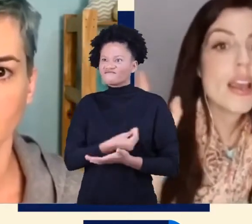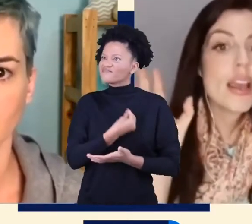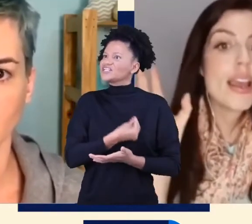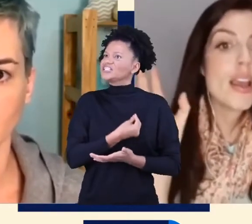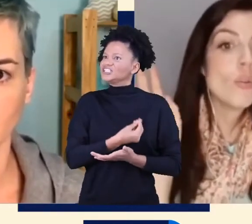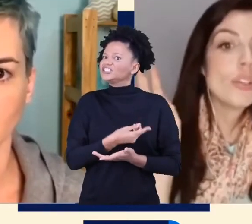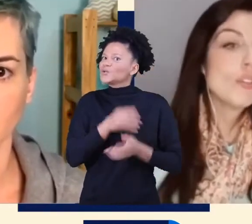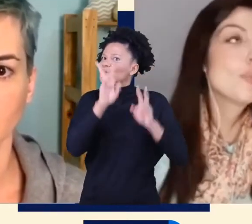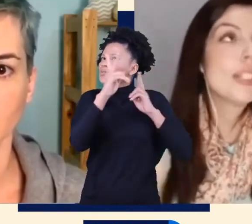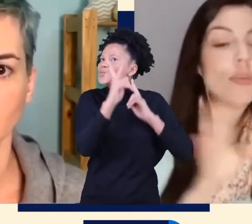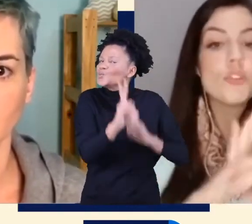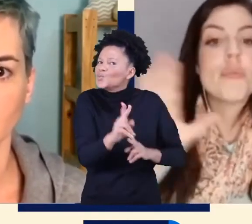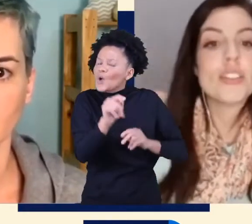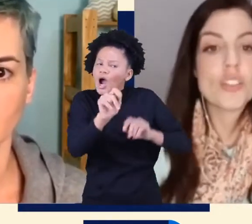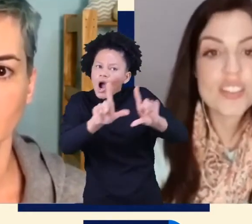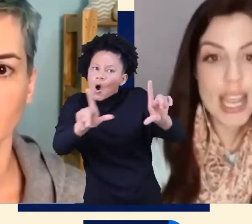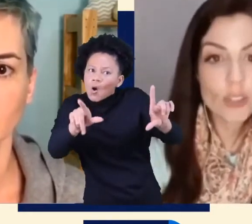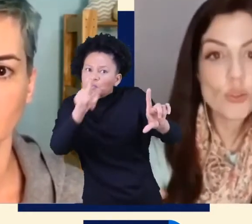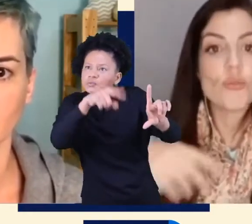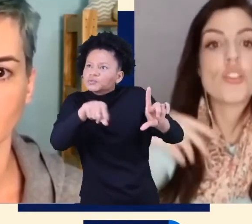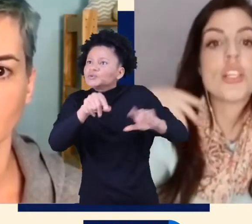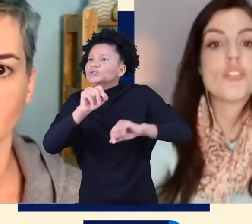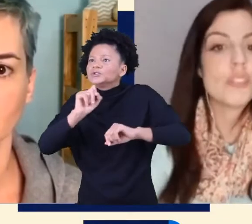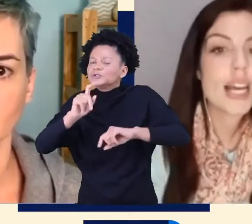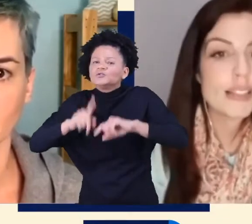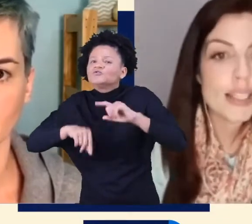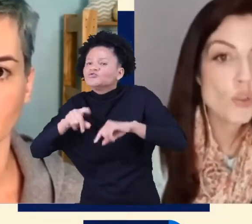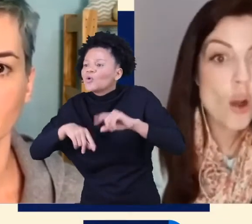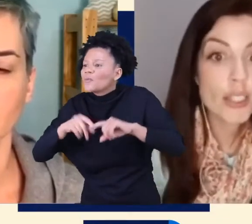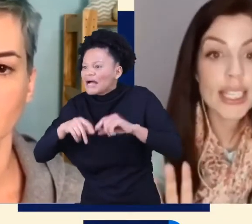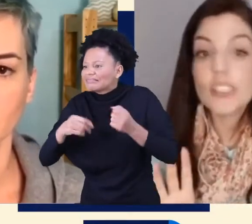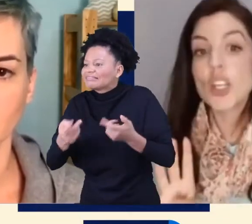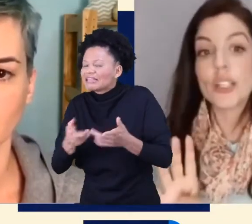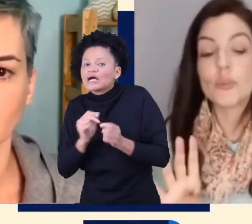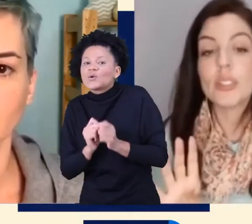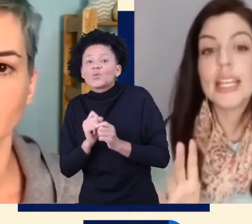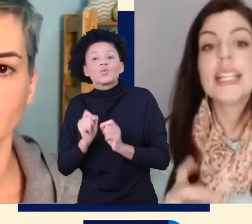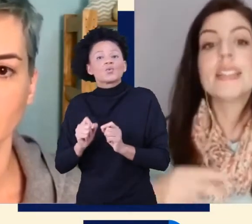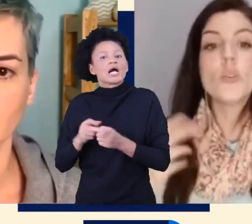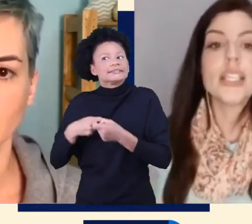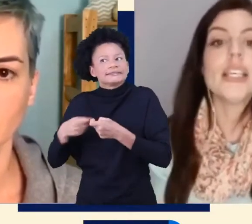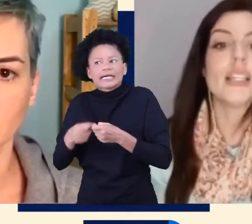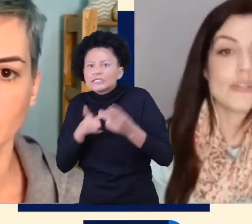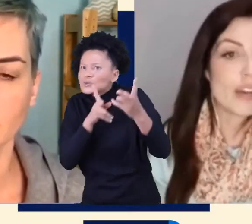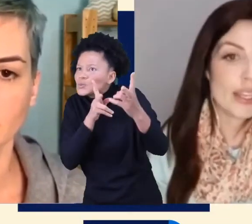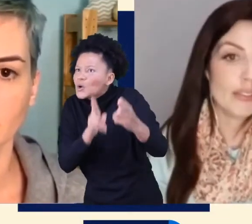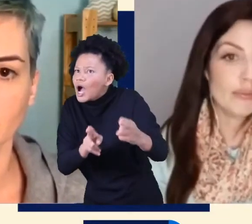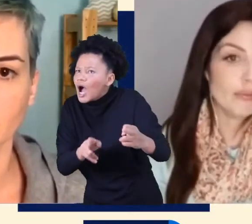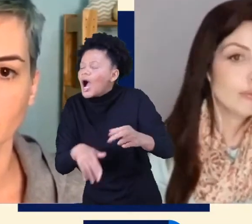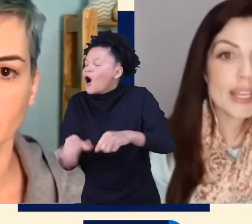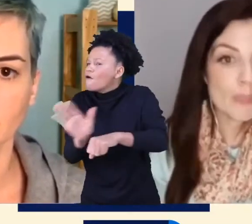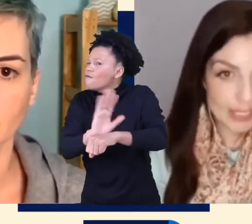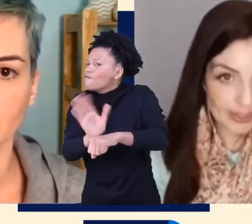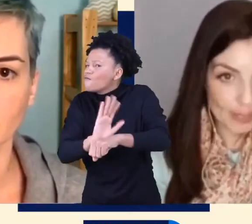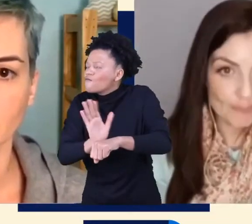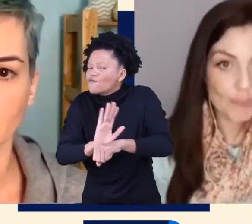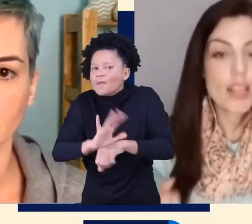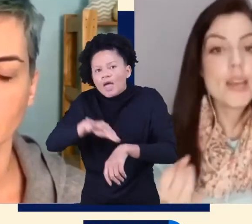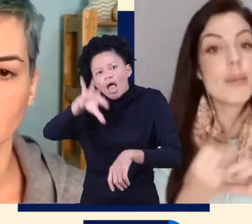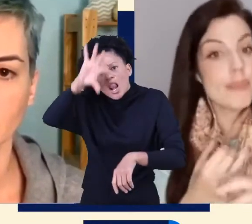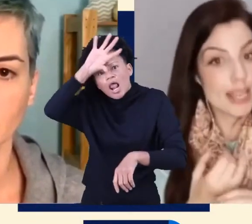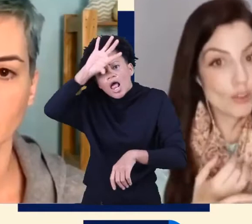acontece, é o que nós poderíamos chamar de sexo, de atividade sexual, é daquele jeito. Então, o que ele vai